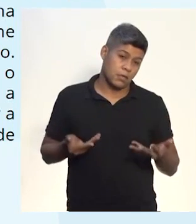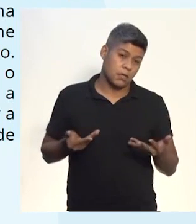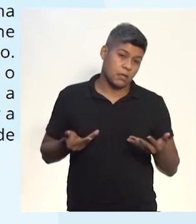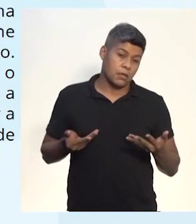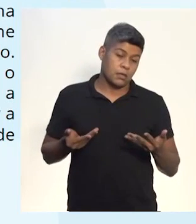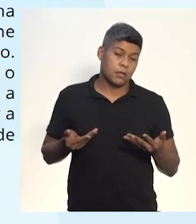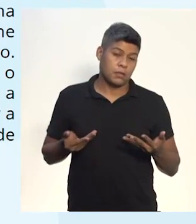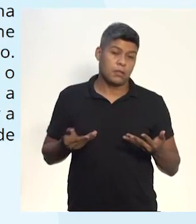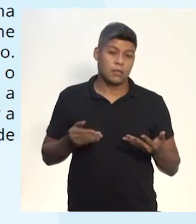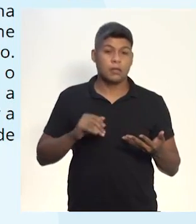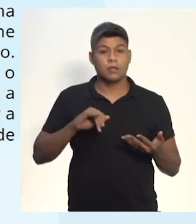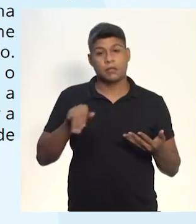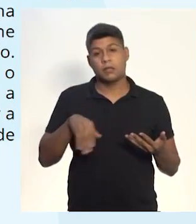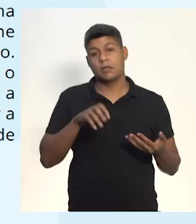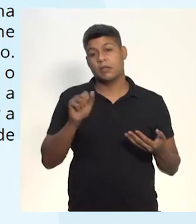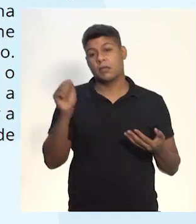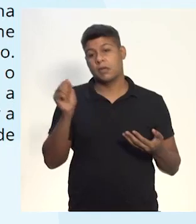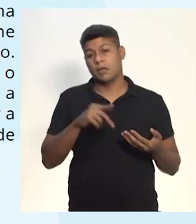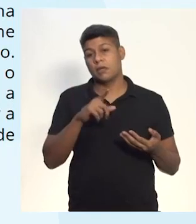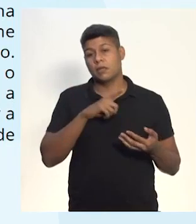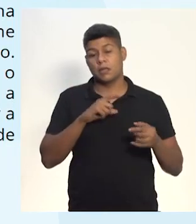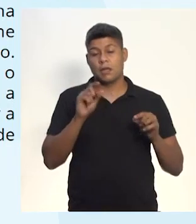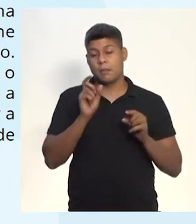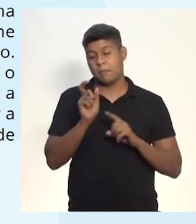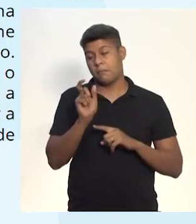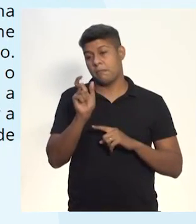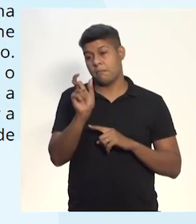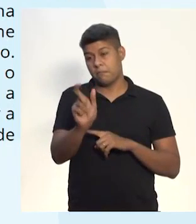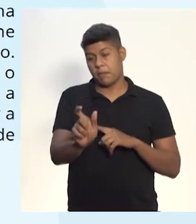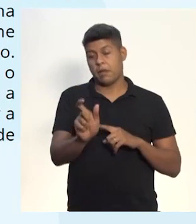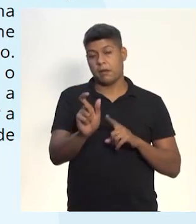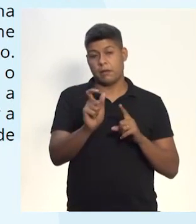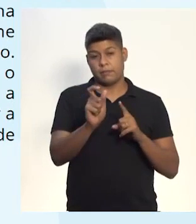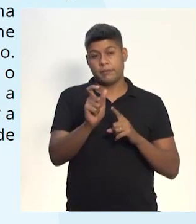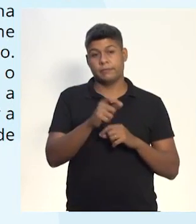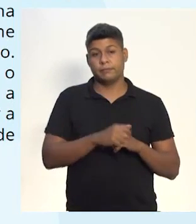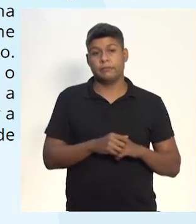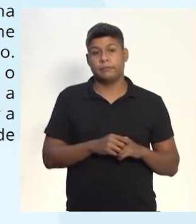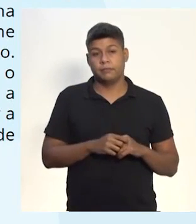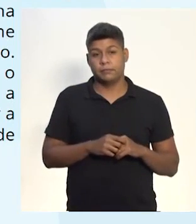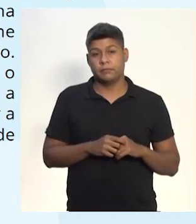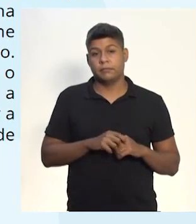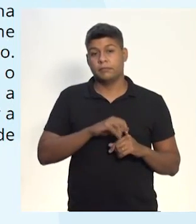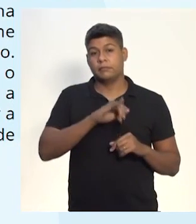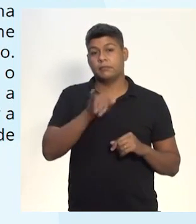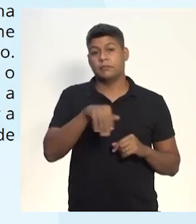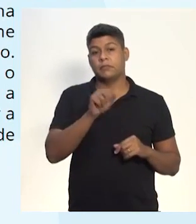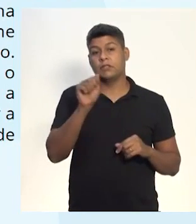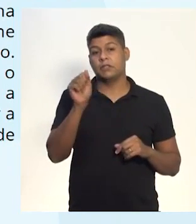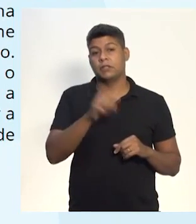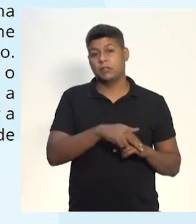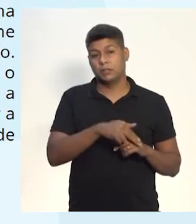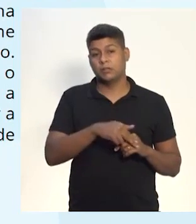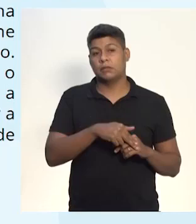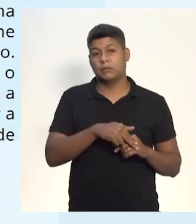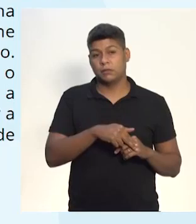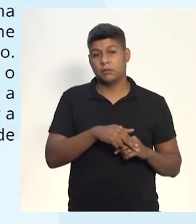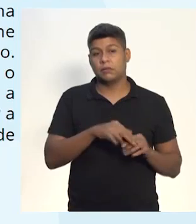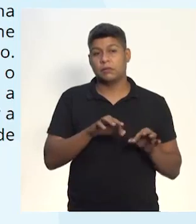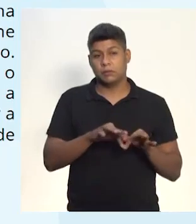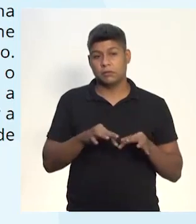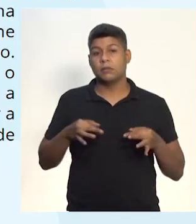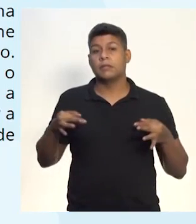pena do Jean Valjean, saem as seguintes palavras. Jean Valjean, de